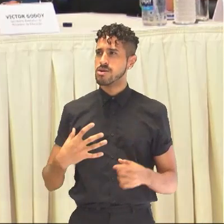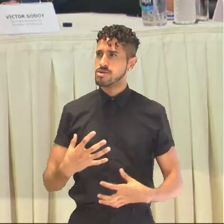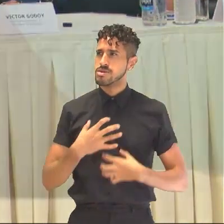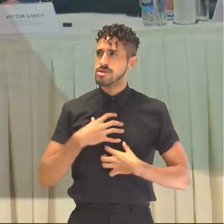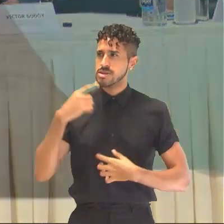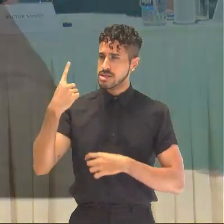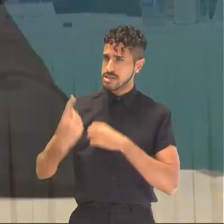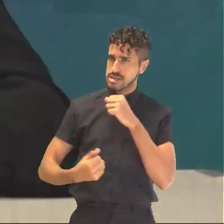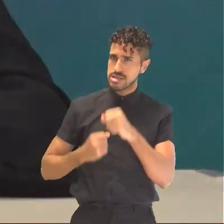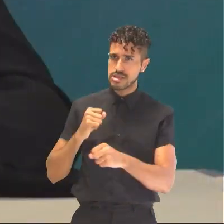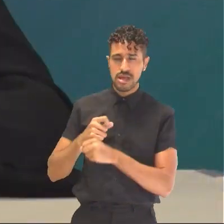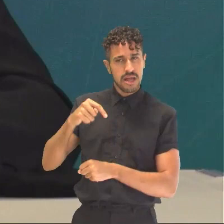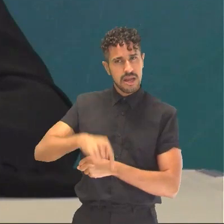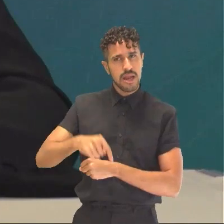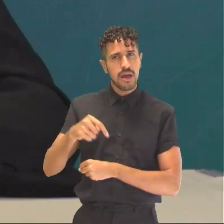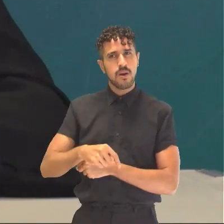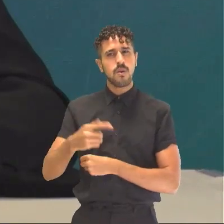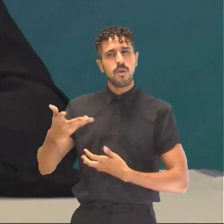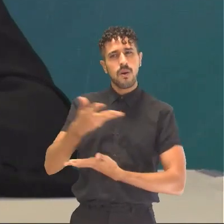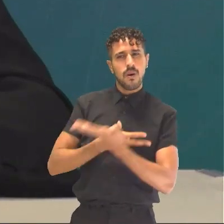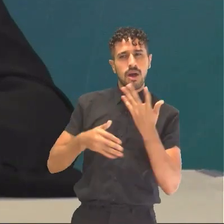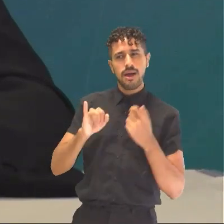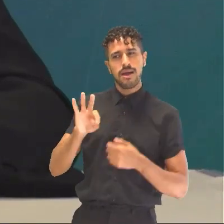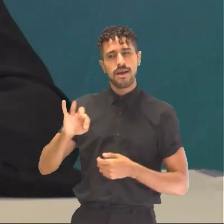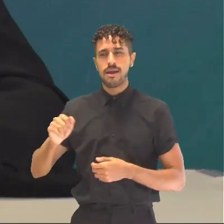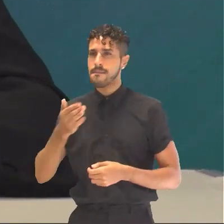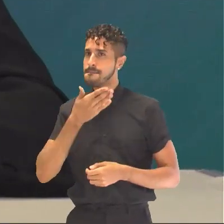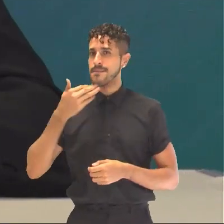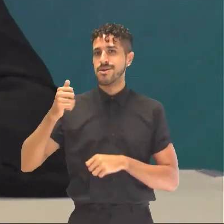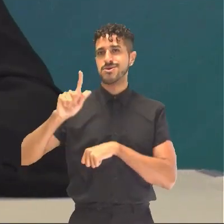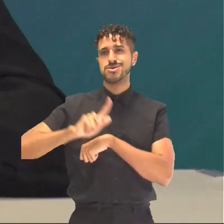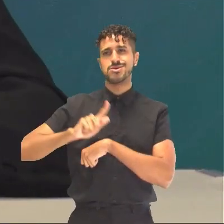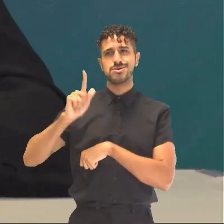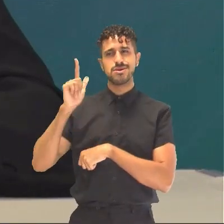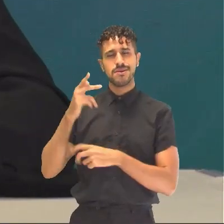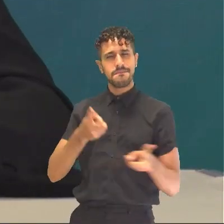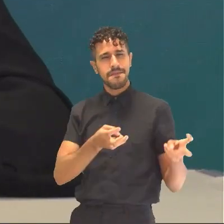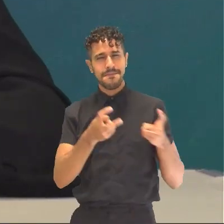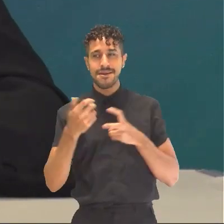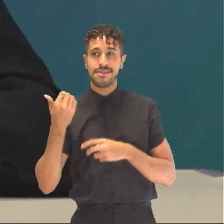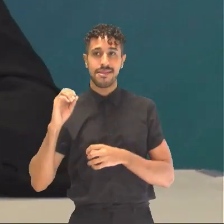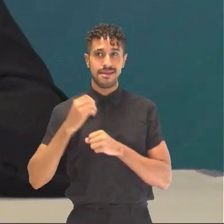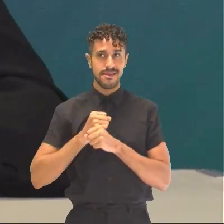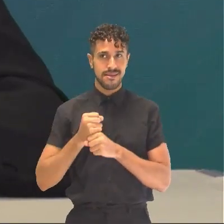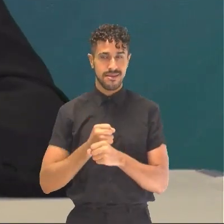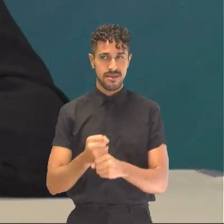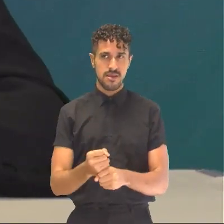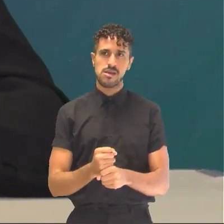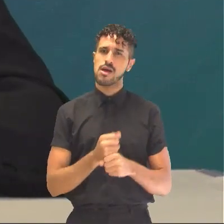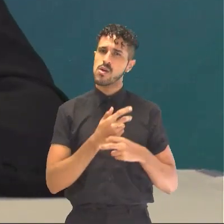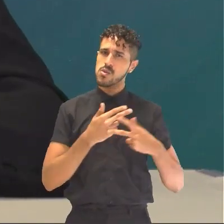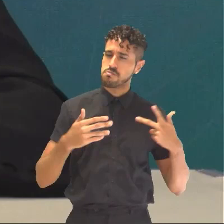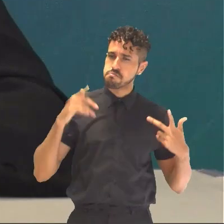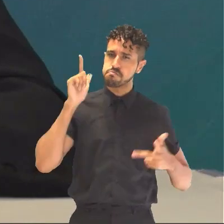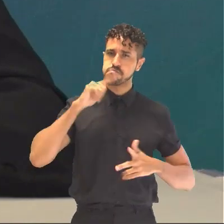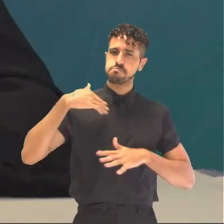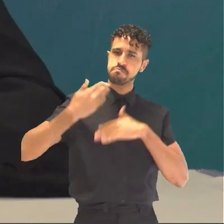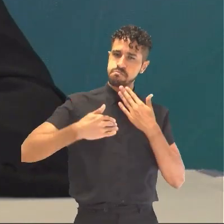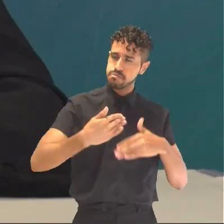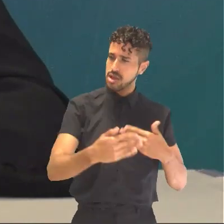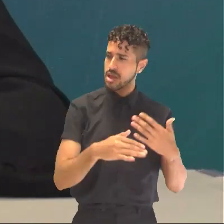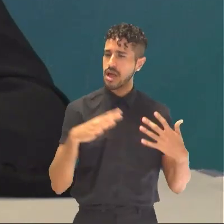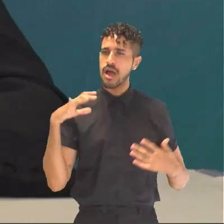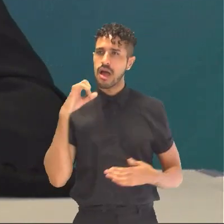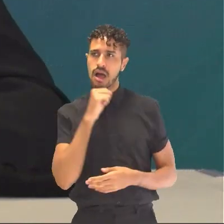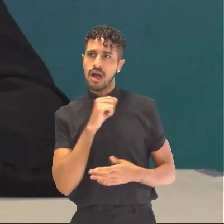ano, pelo menos na interação com o ITA, é a melhor gestão que eu tenho percebido nos últimos 10 anos. As coisas fluem com velocidade, com